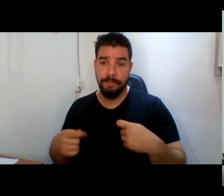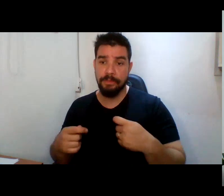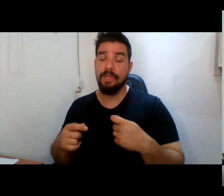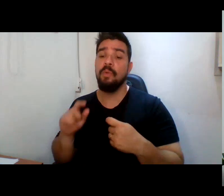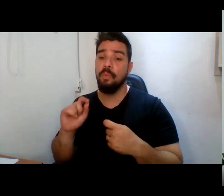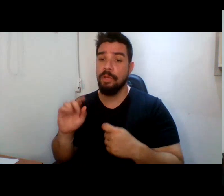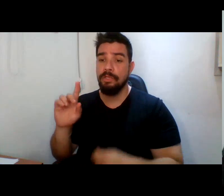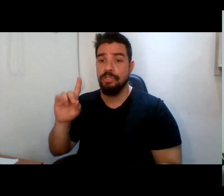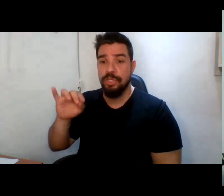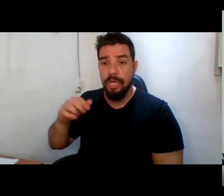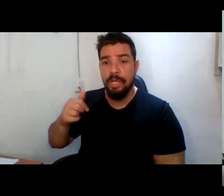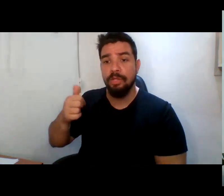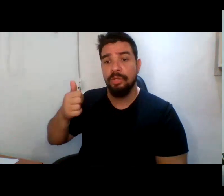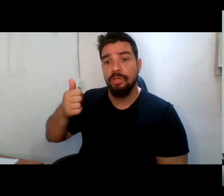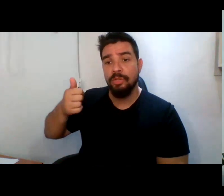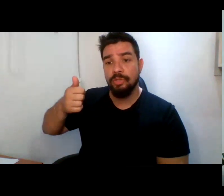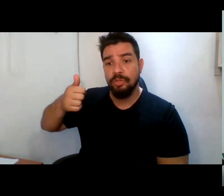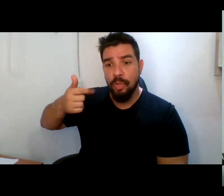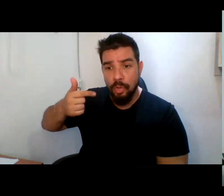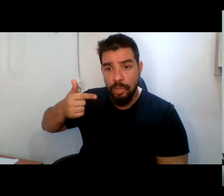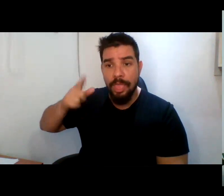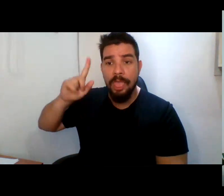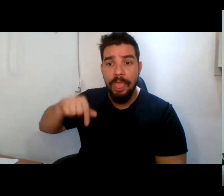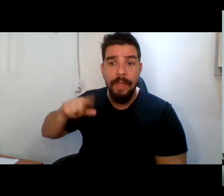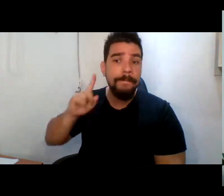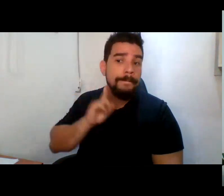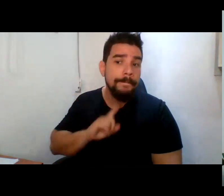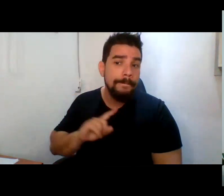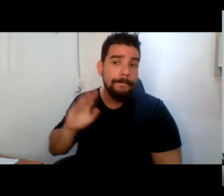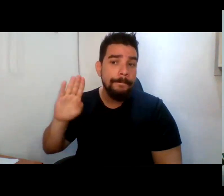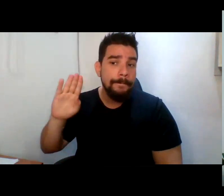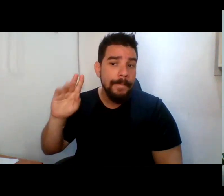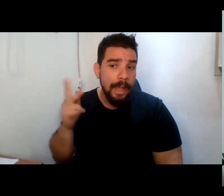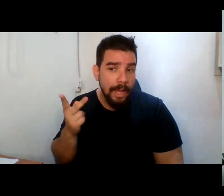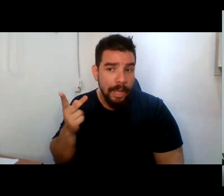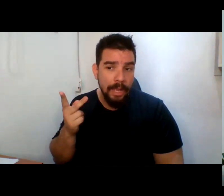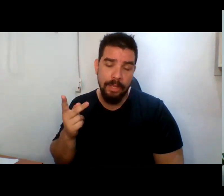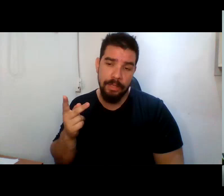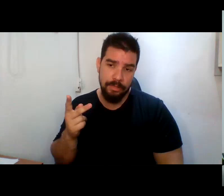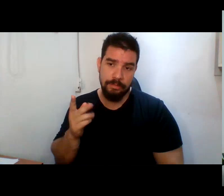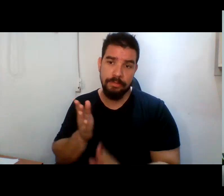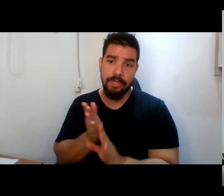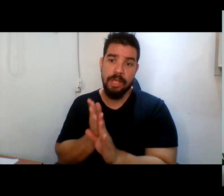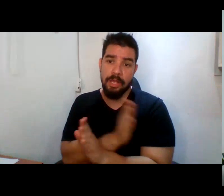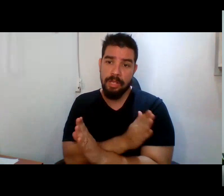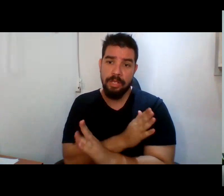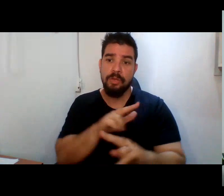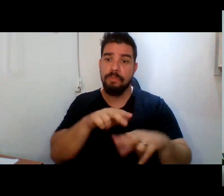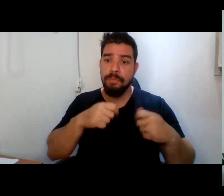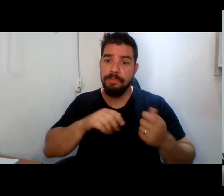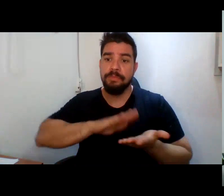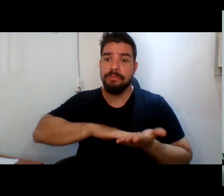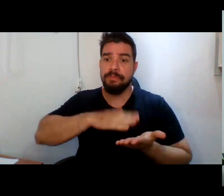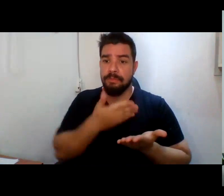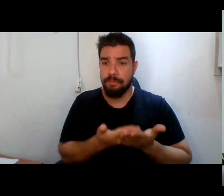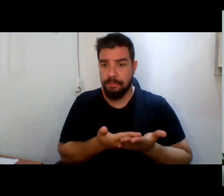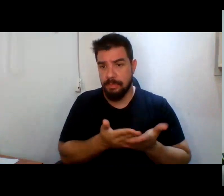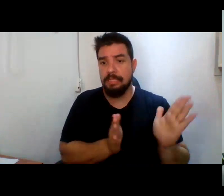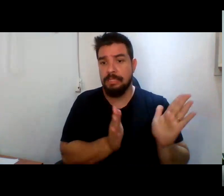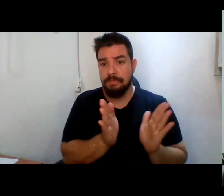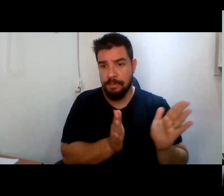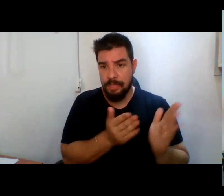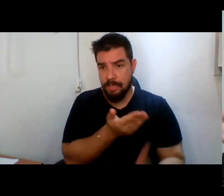a nossa, aqui em Belo Horizonte, o encontro para o dia 12, por questões de acessibilidade, tá bom? Só